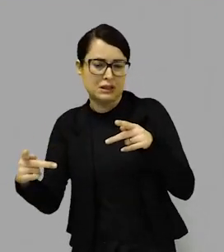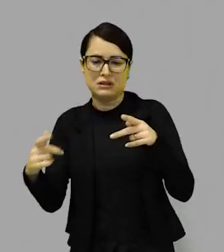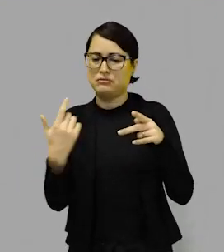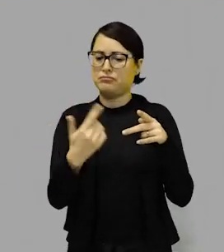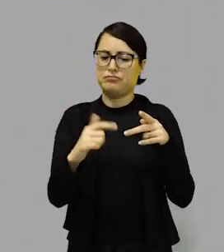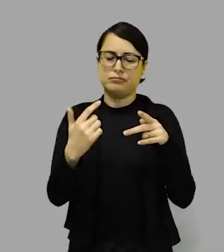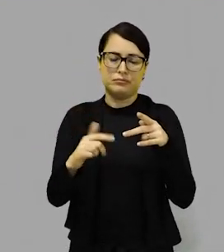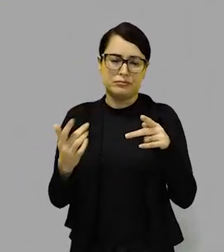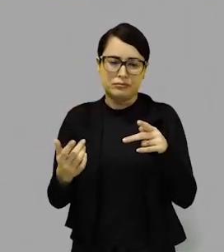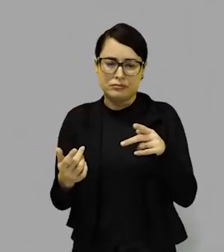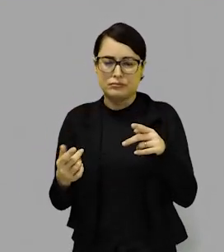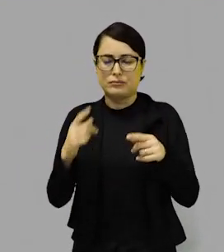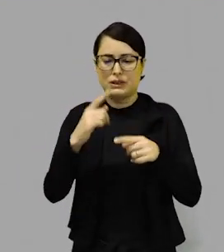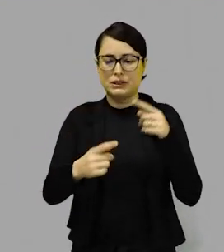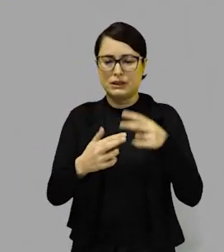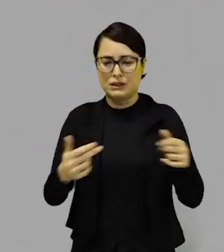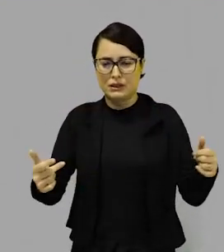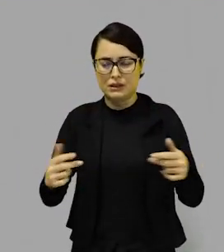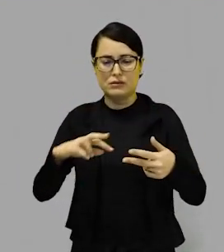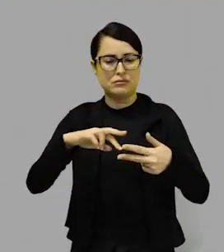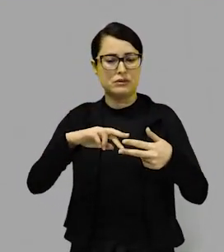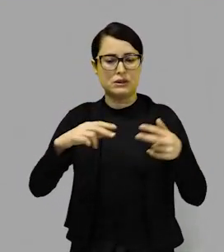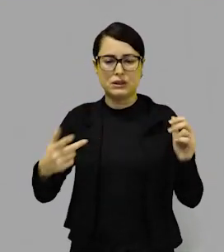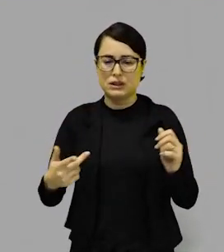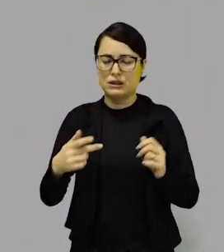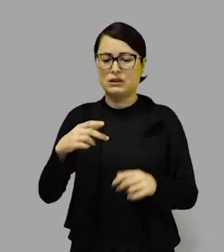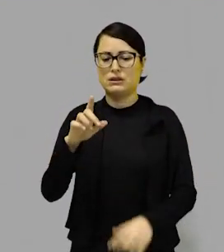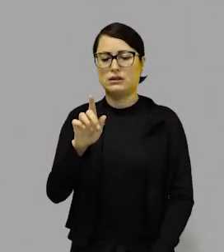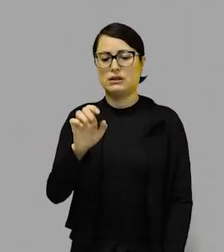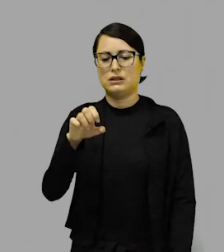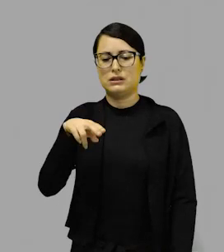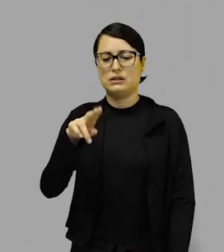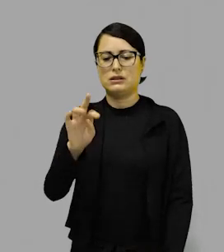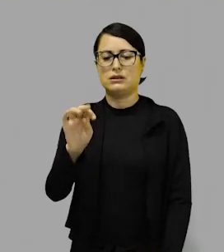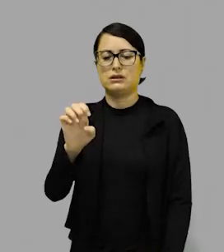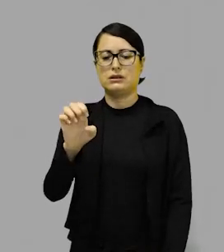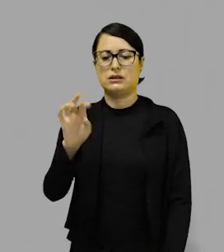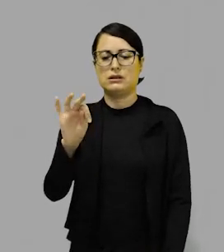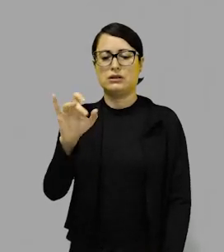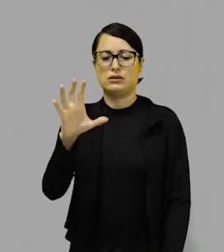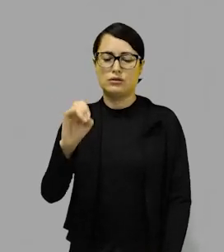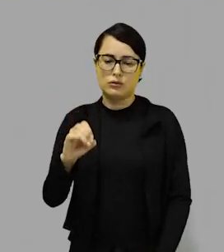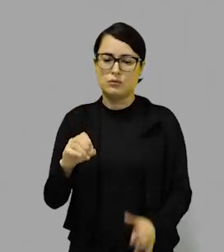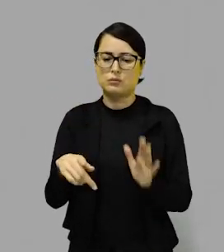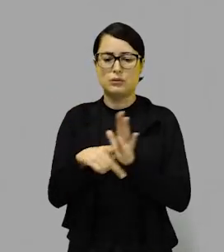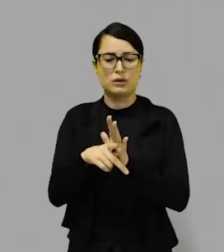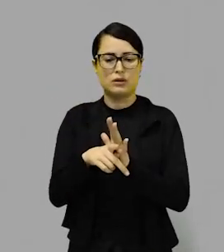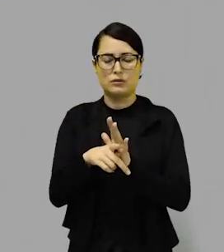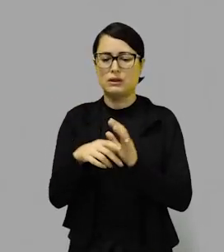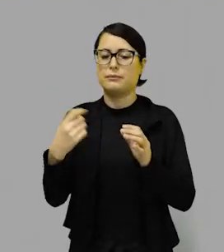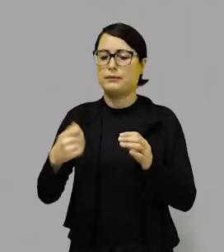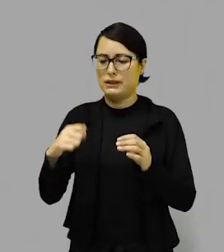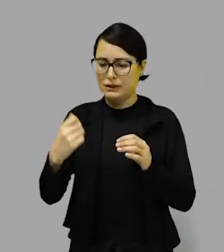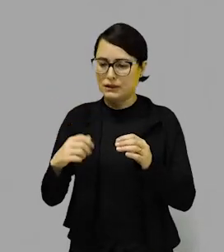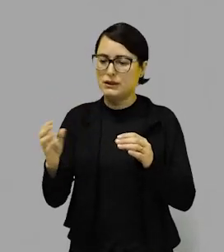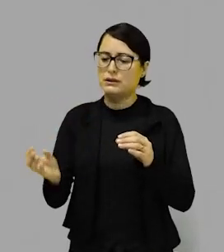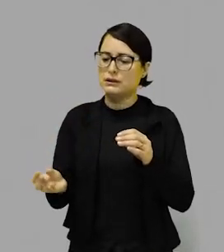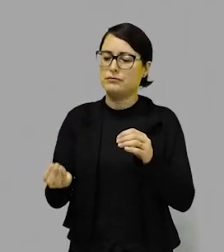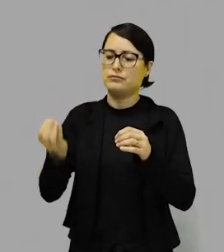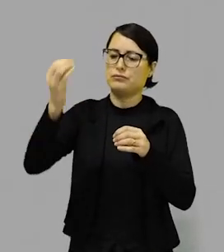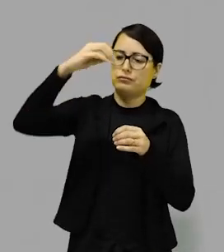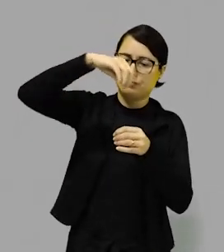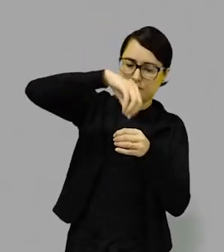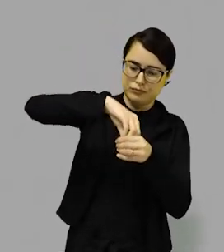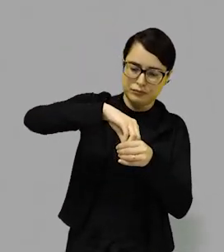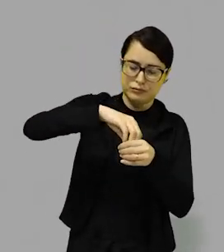como o material genético do próprio vírus. Eles não conseguem produzir nada por si só. Eles precisam de uma célula